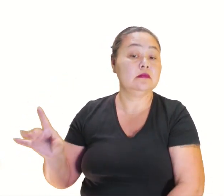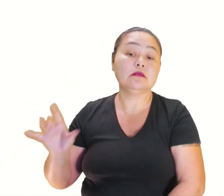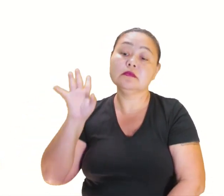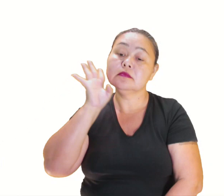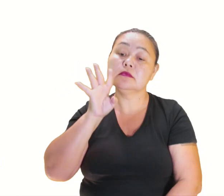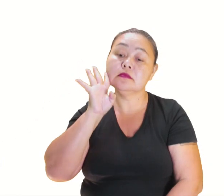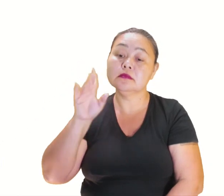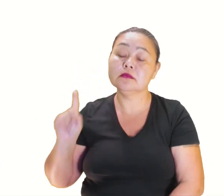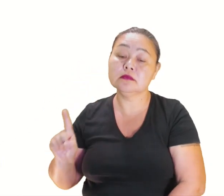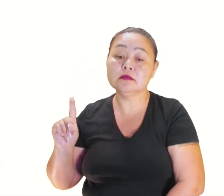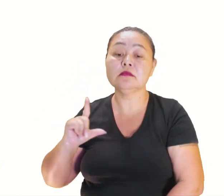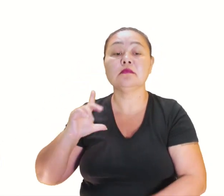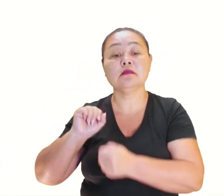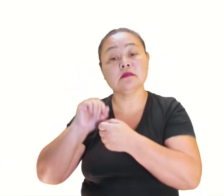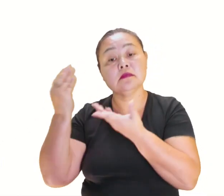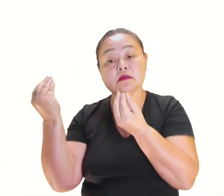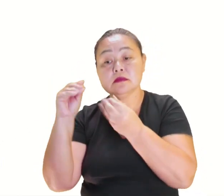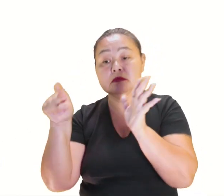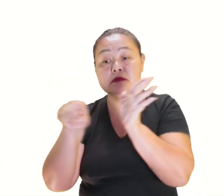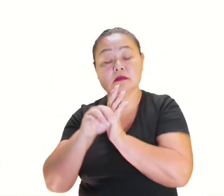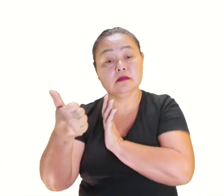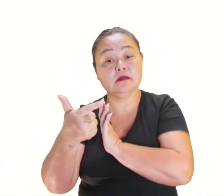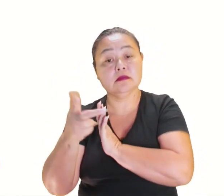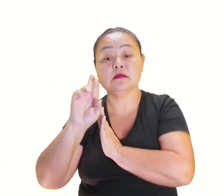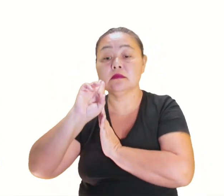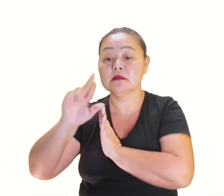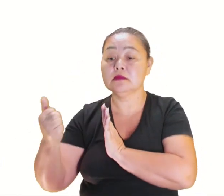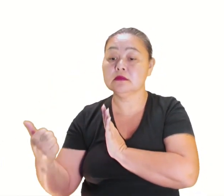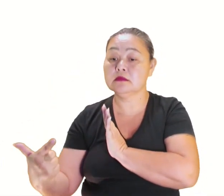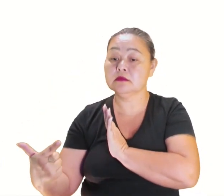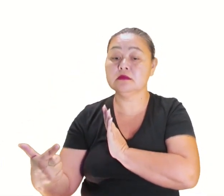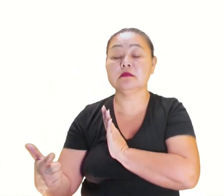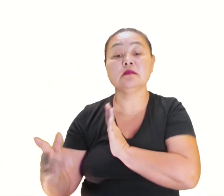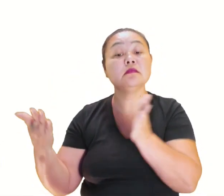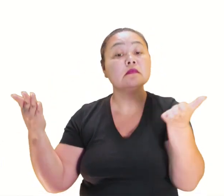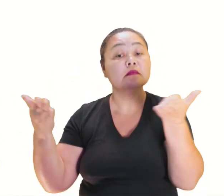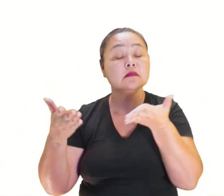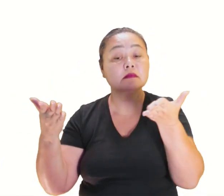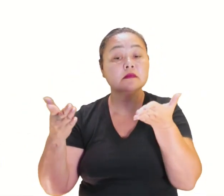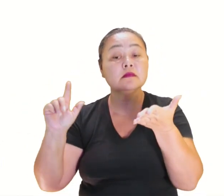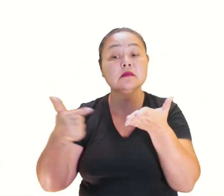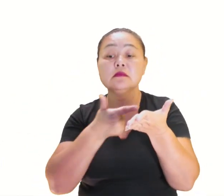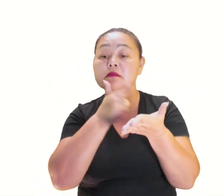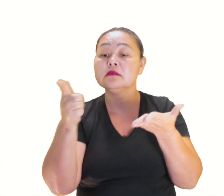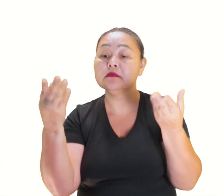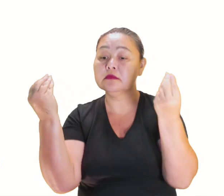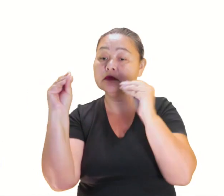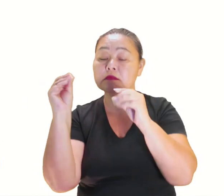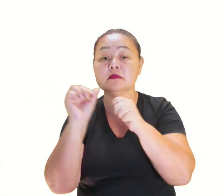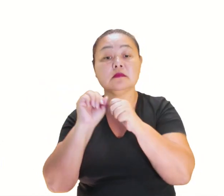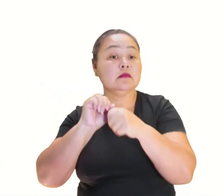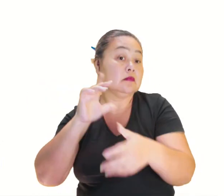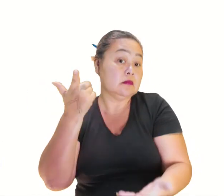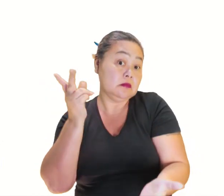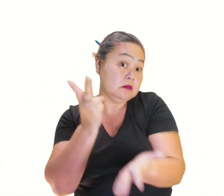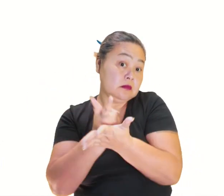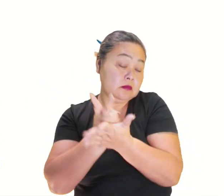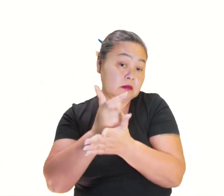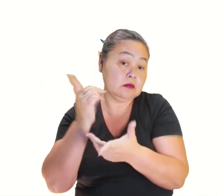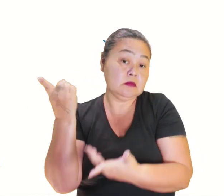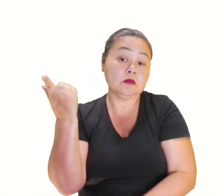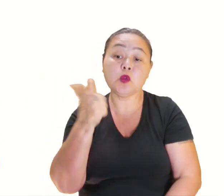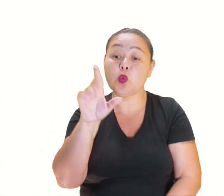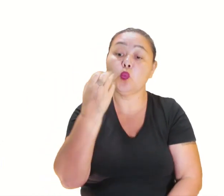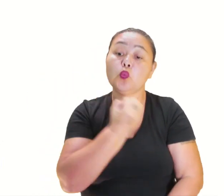que legal. Então, entrou o menos 1, o resultado foi 12. Agora, se eu tiver uma outra expressão, ou poderia ter até a mesma, e